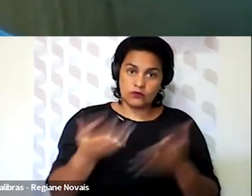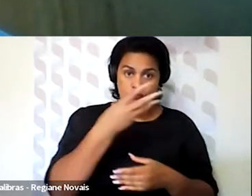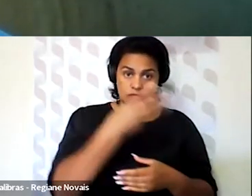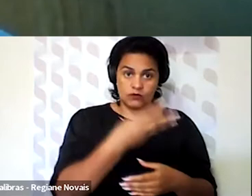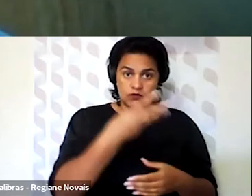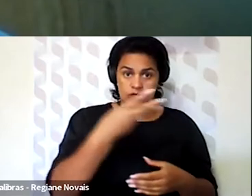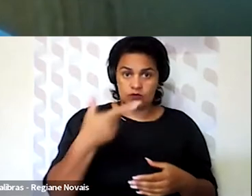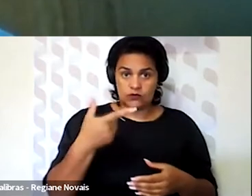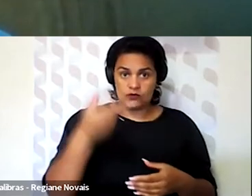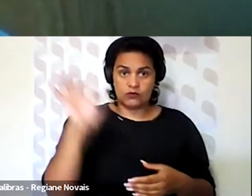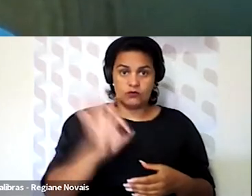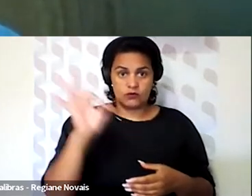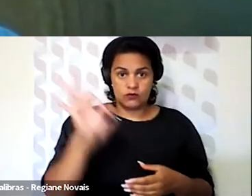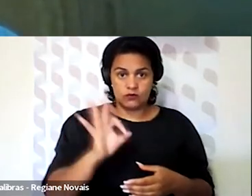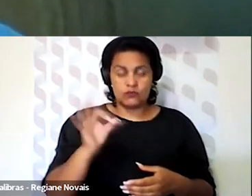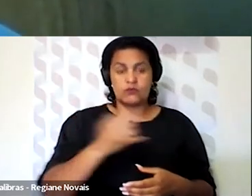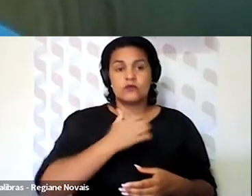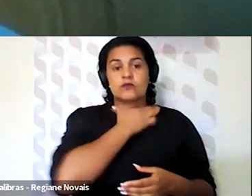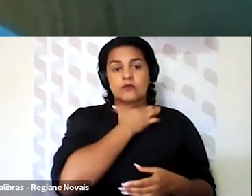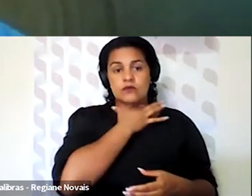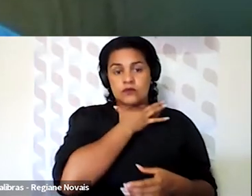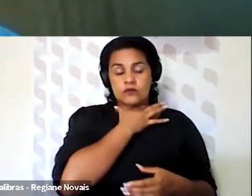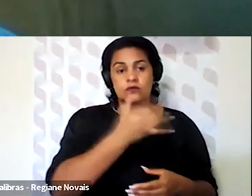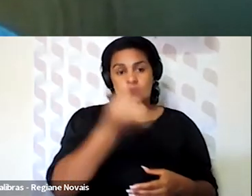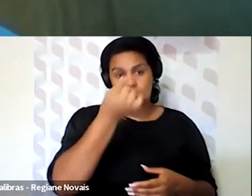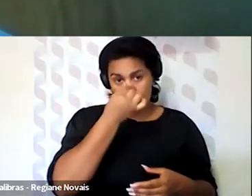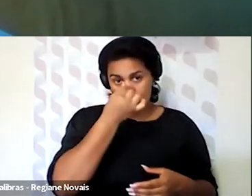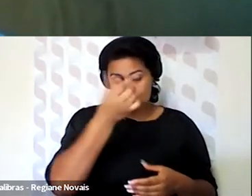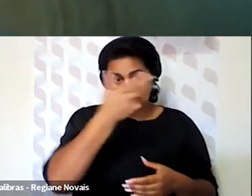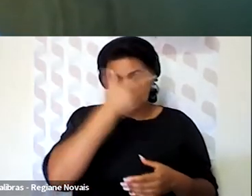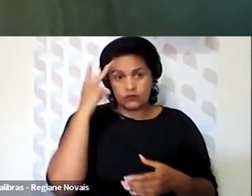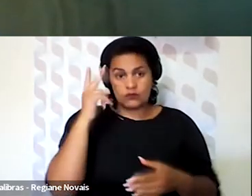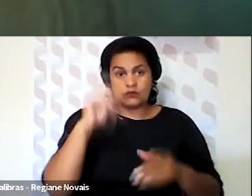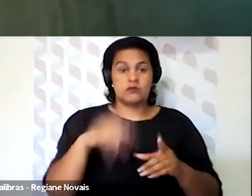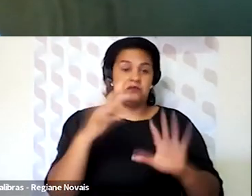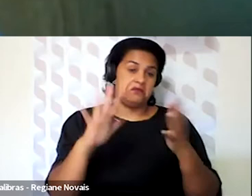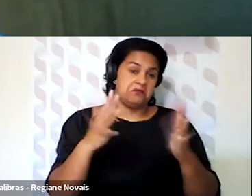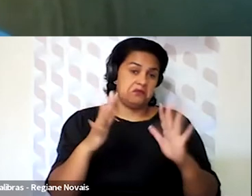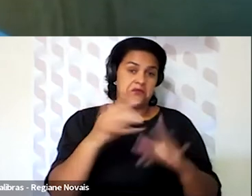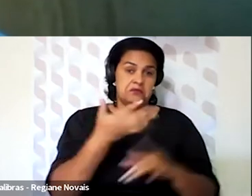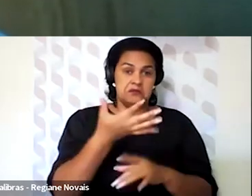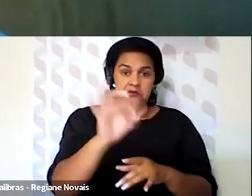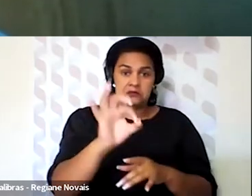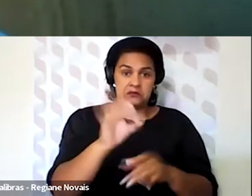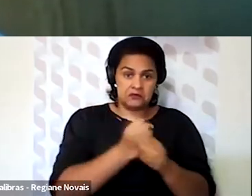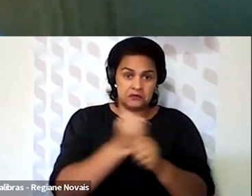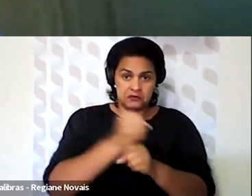32% da população evangélica, com a previsão de, daqui a 10 anos, ser mais de 50% da